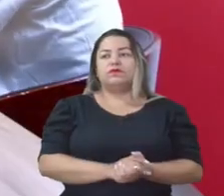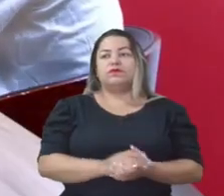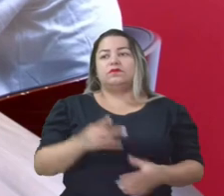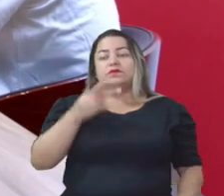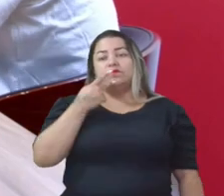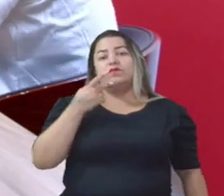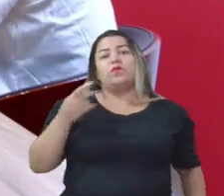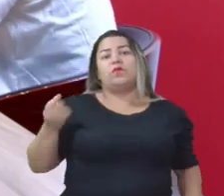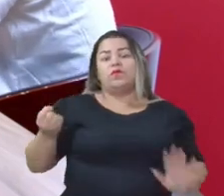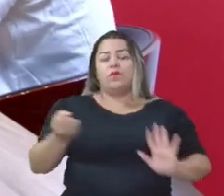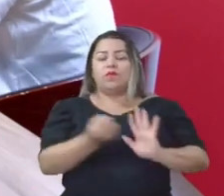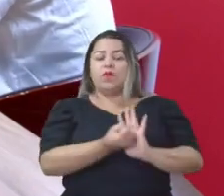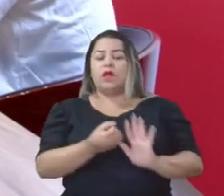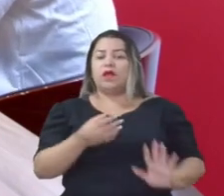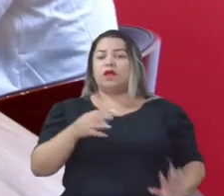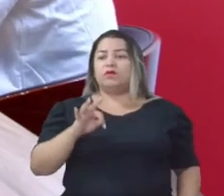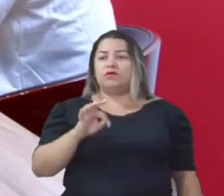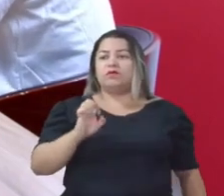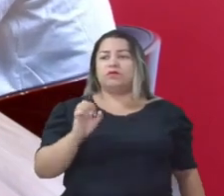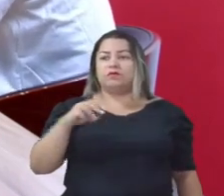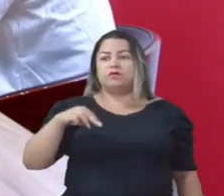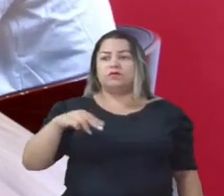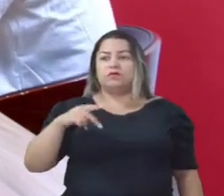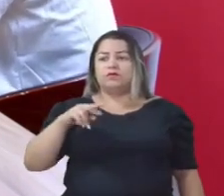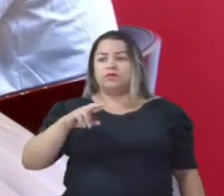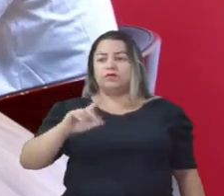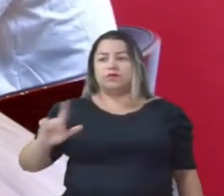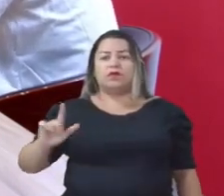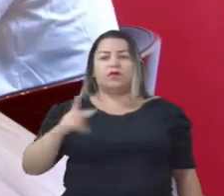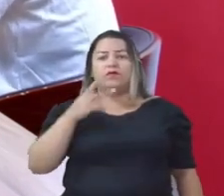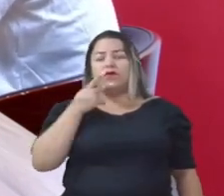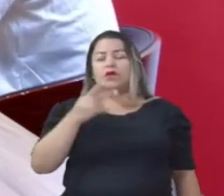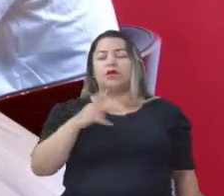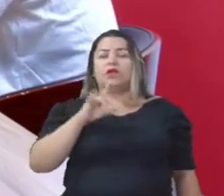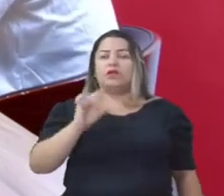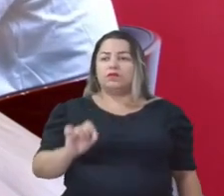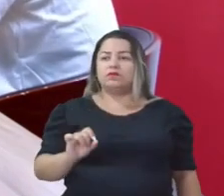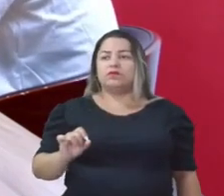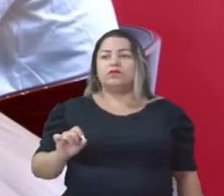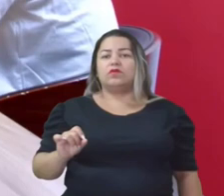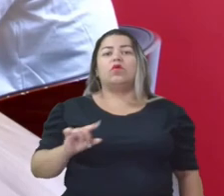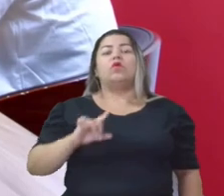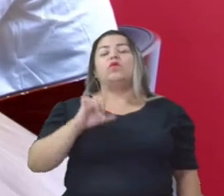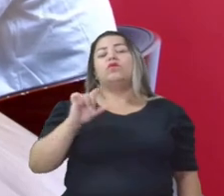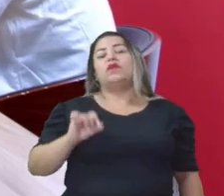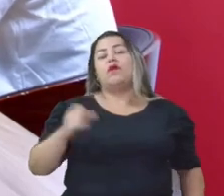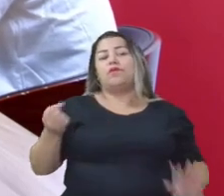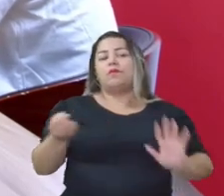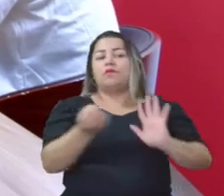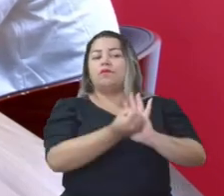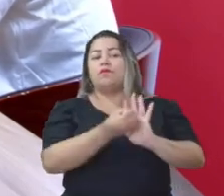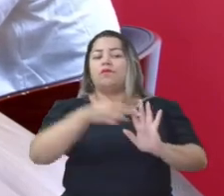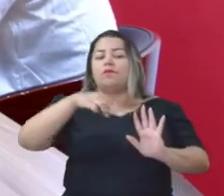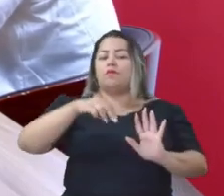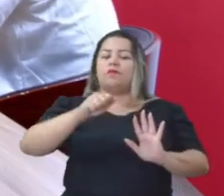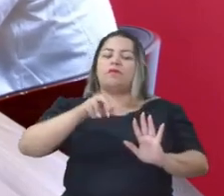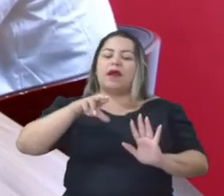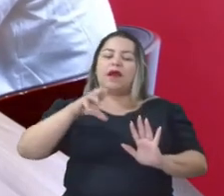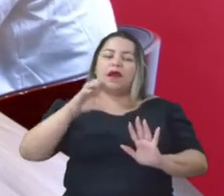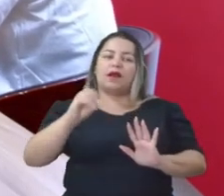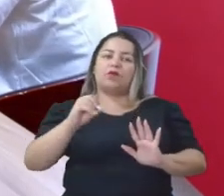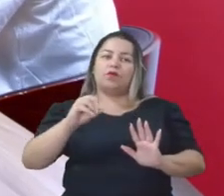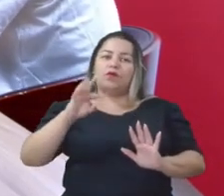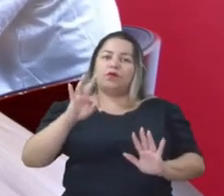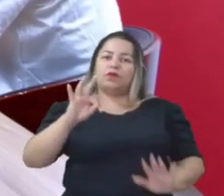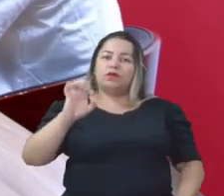marco temporal. Justamente a próxima questão que a gente vai levantar aqui. O que é o marco temporal? Para quem não sabe, bem